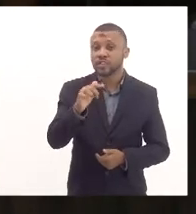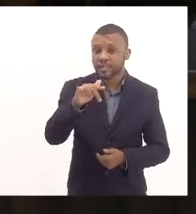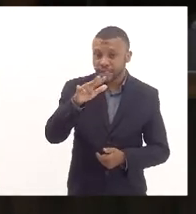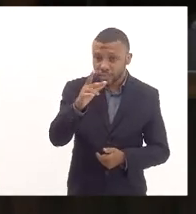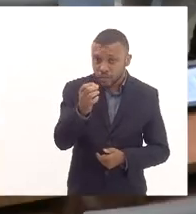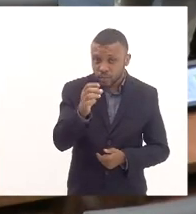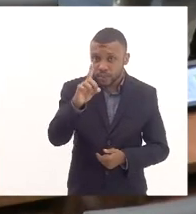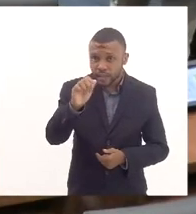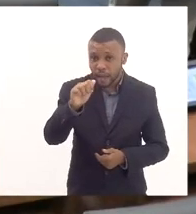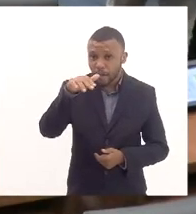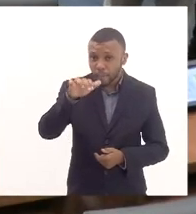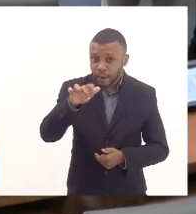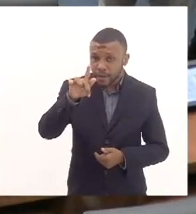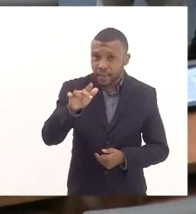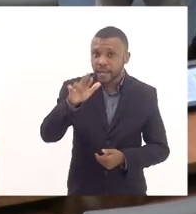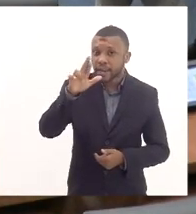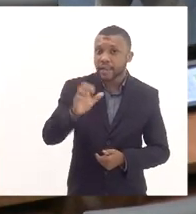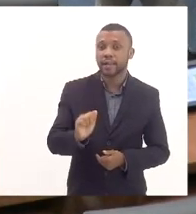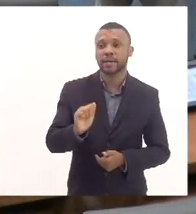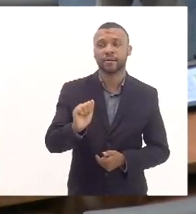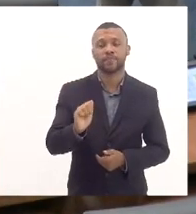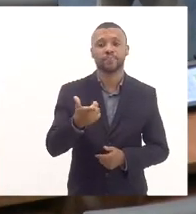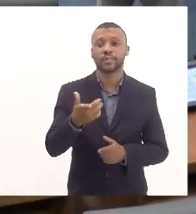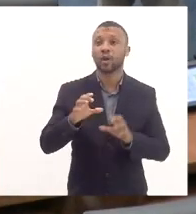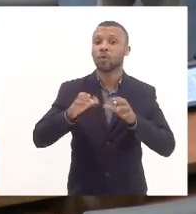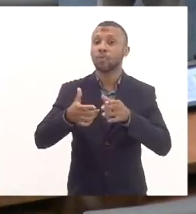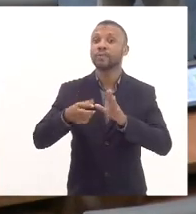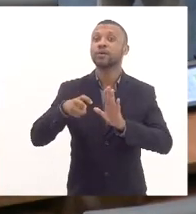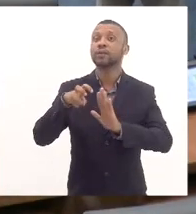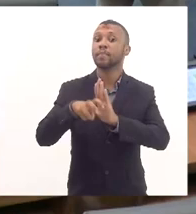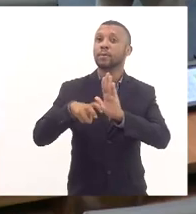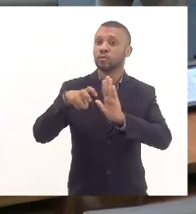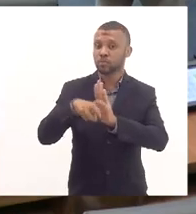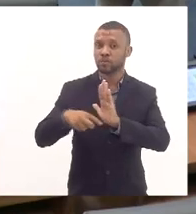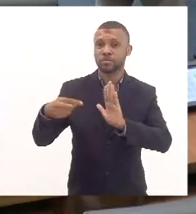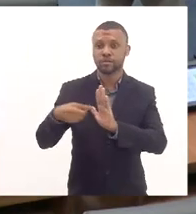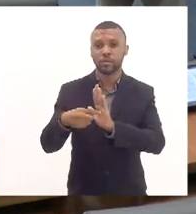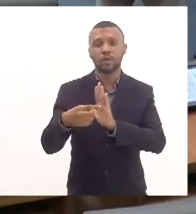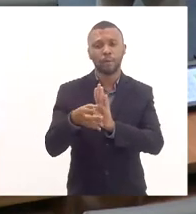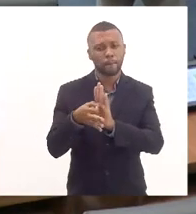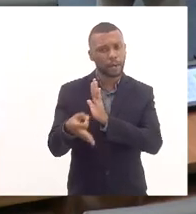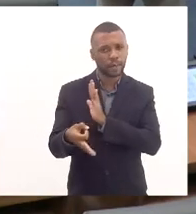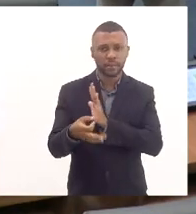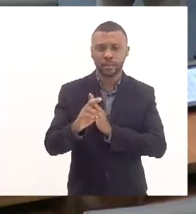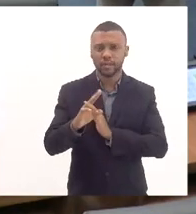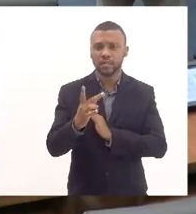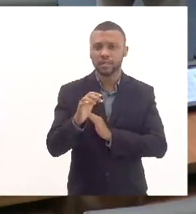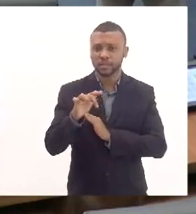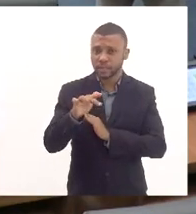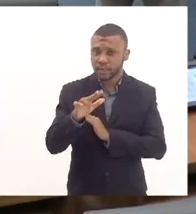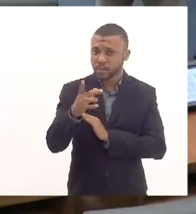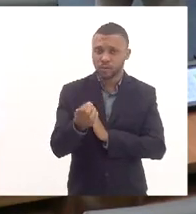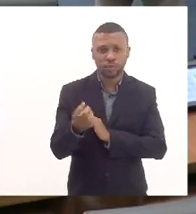Mangueira a pessoa com deficiência pareceres quem é